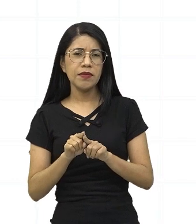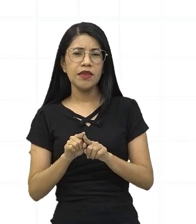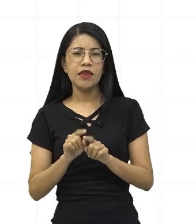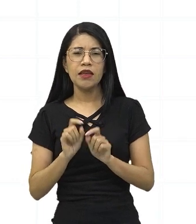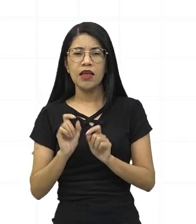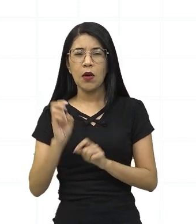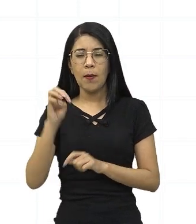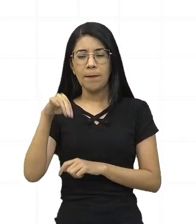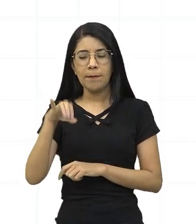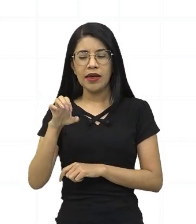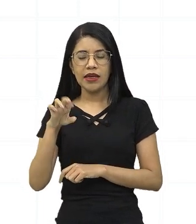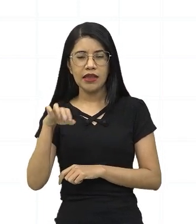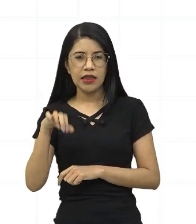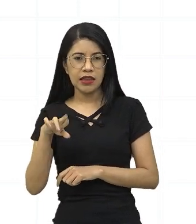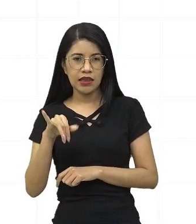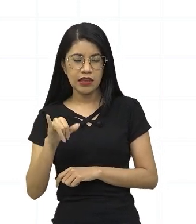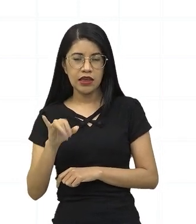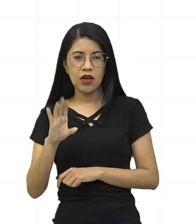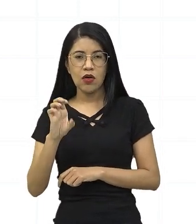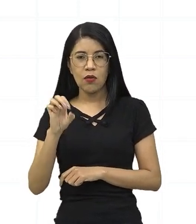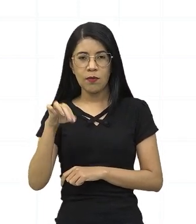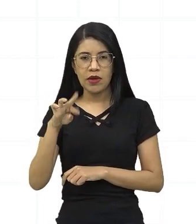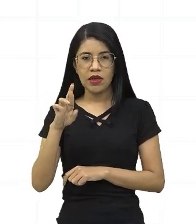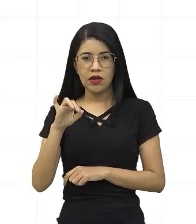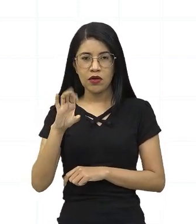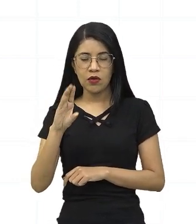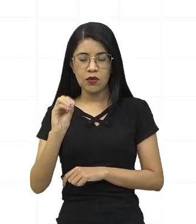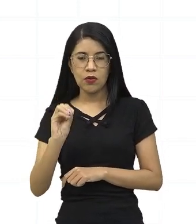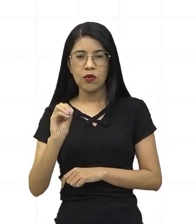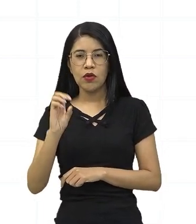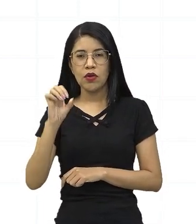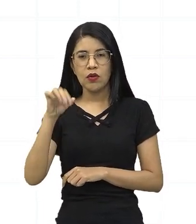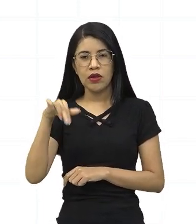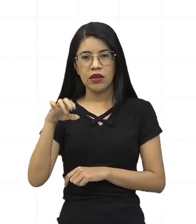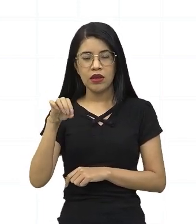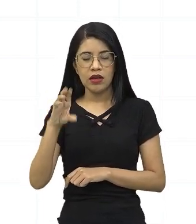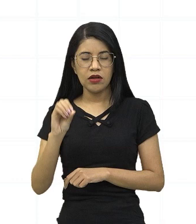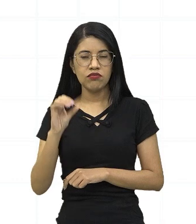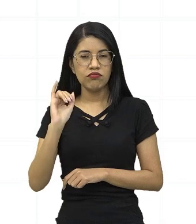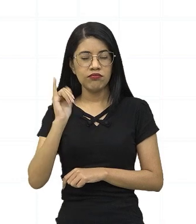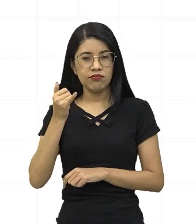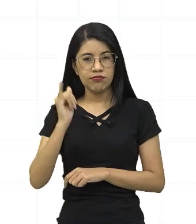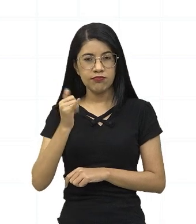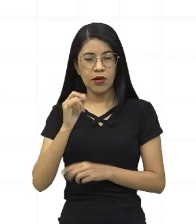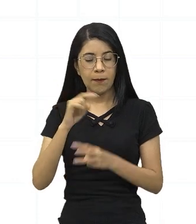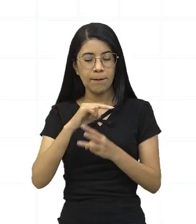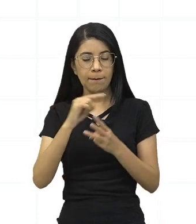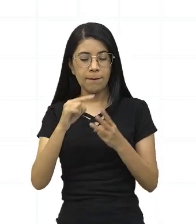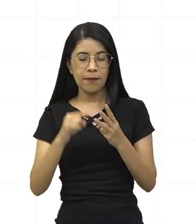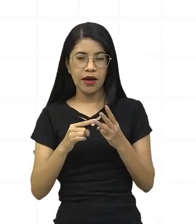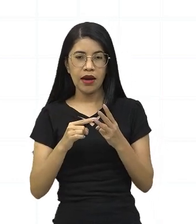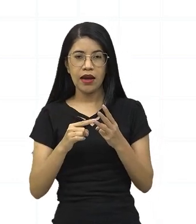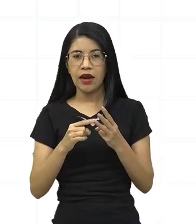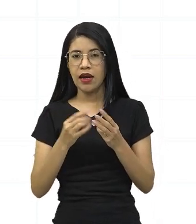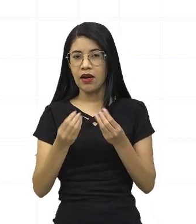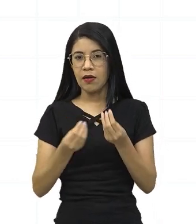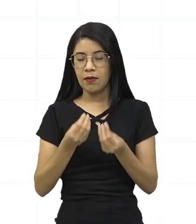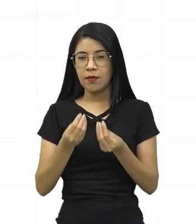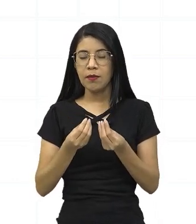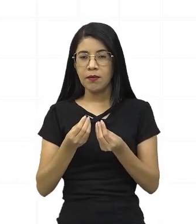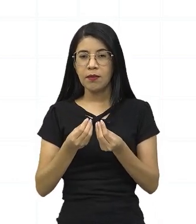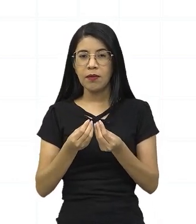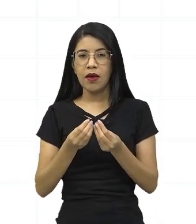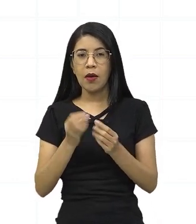palavra mini-conto, microconto ou nanoconto, que você está vendo, é formado pelas palavras,